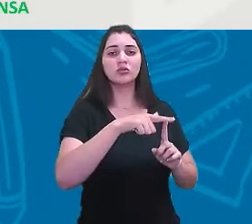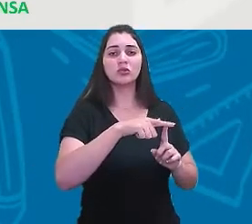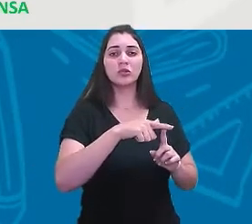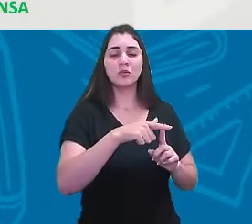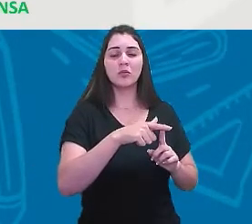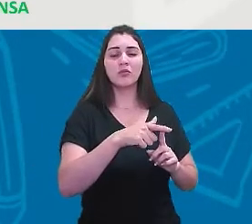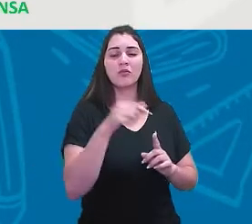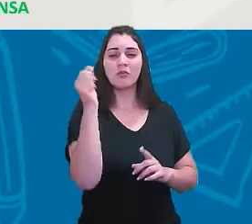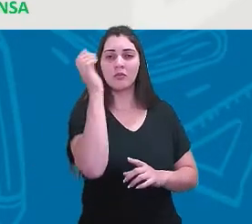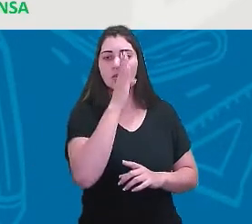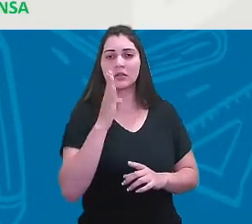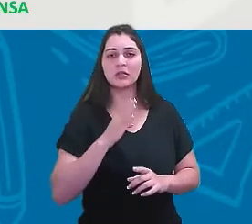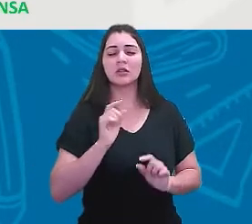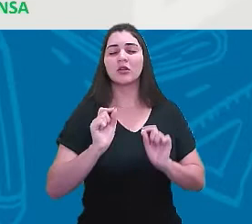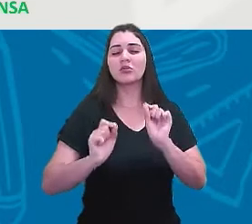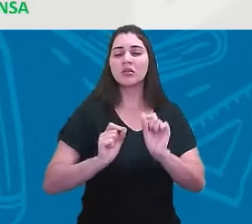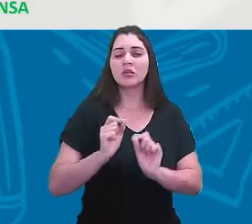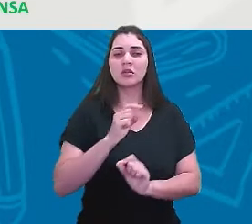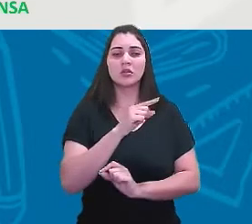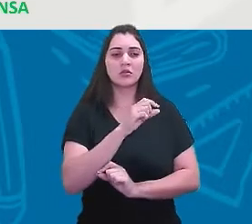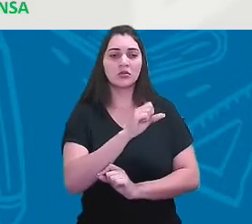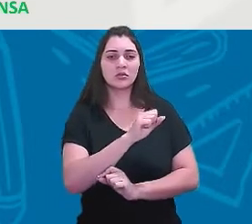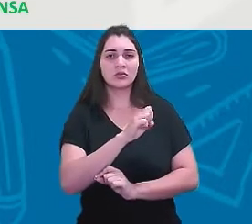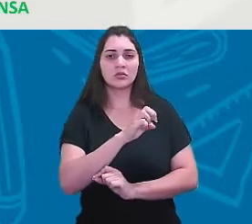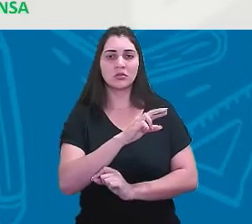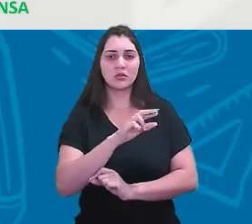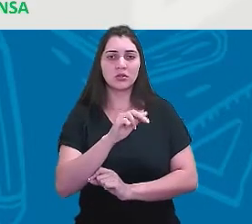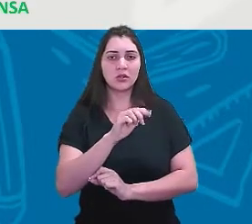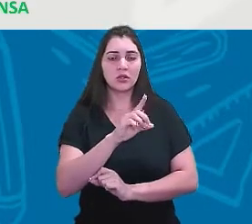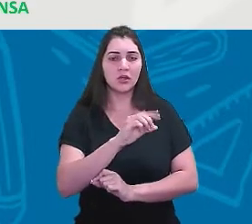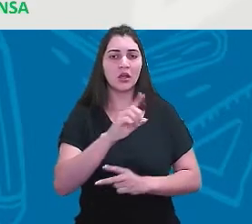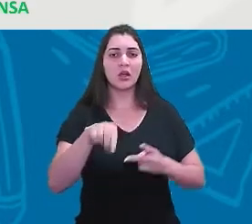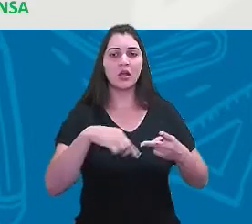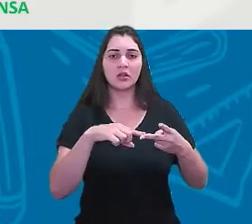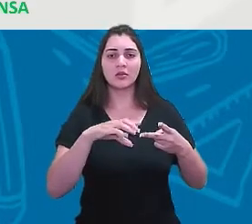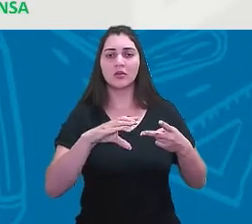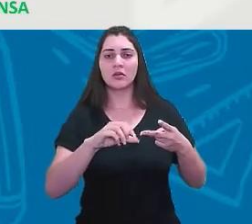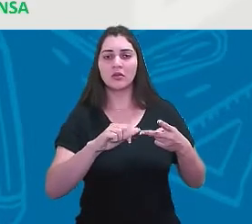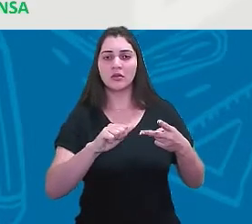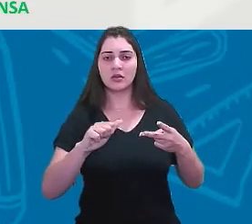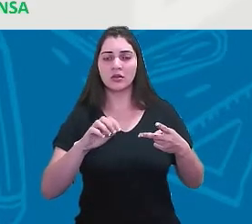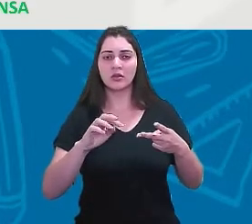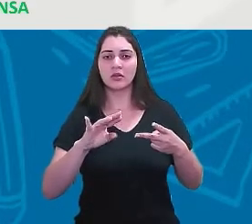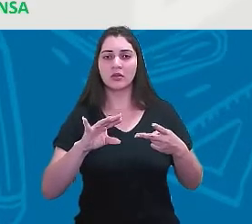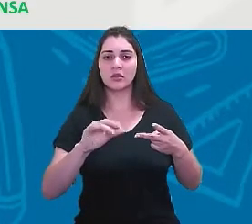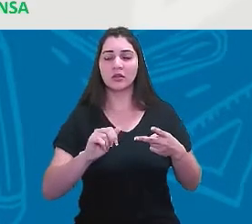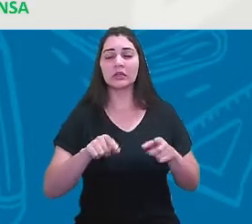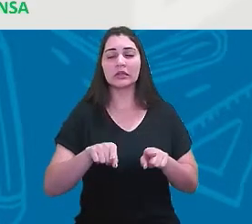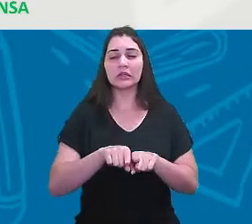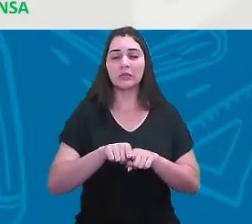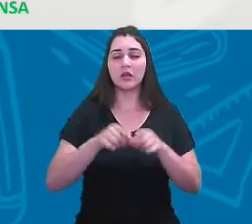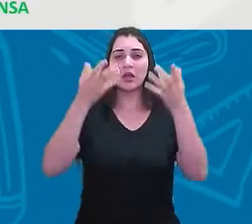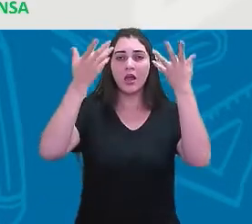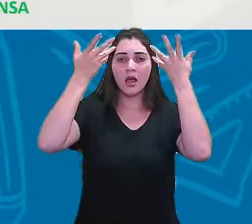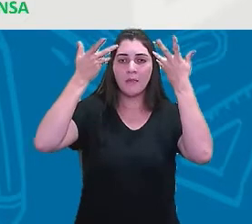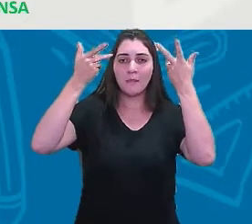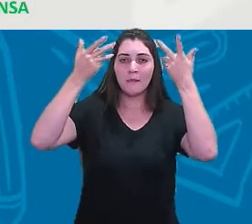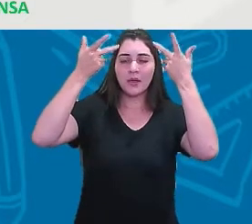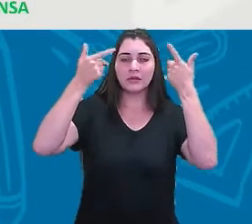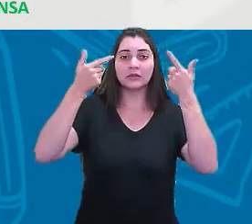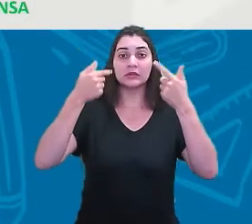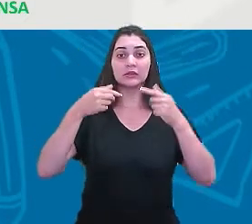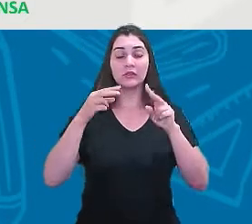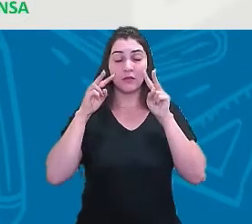como o Cerrado, como a Caatinga, como a Floresta Amazônica, a gente vai ver que a